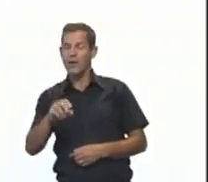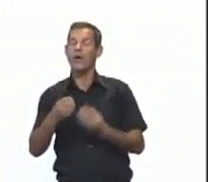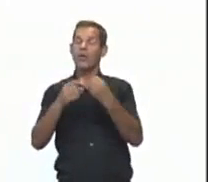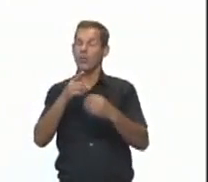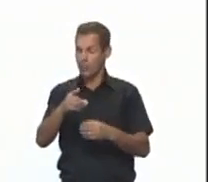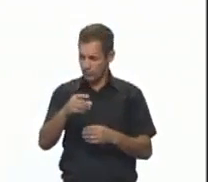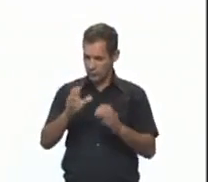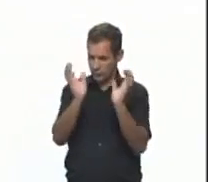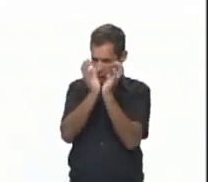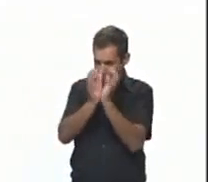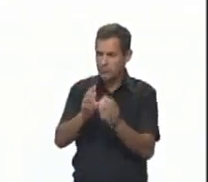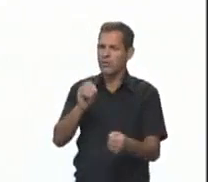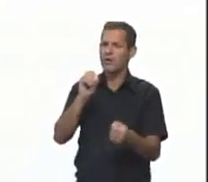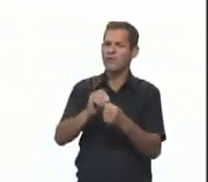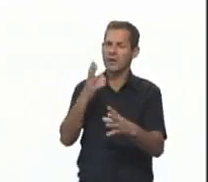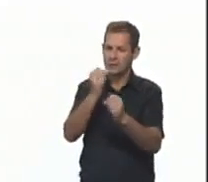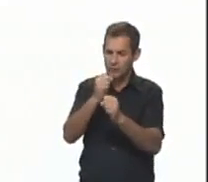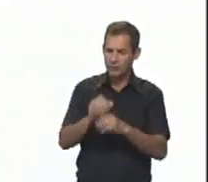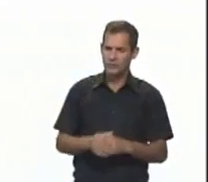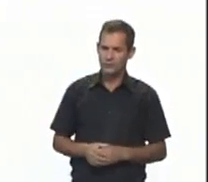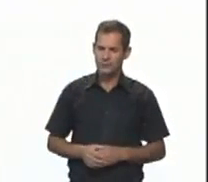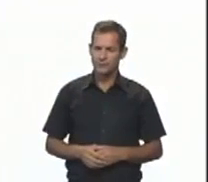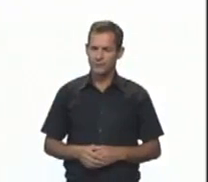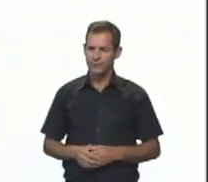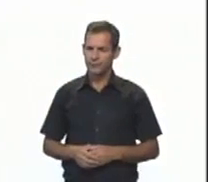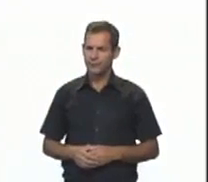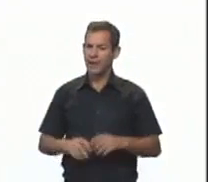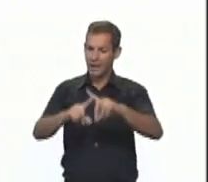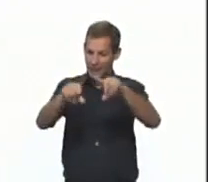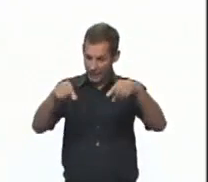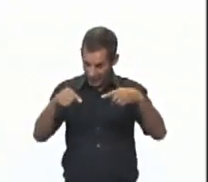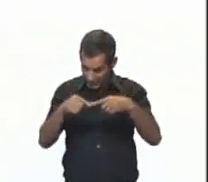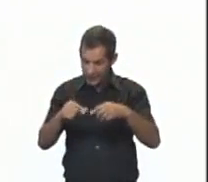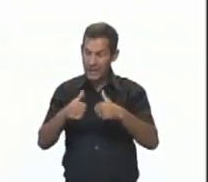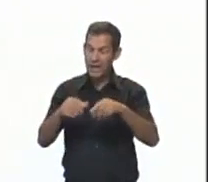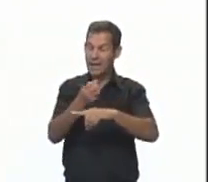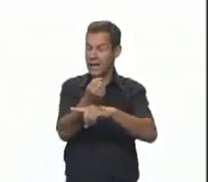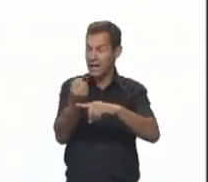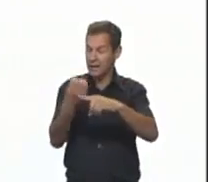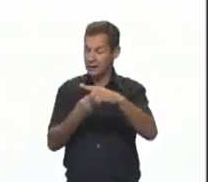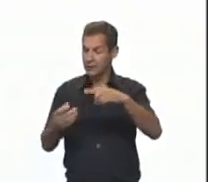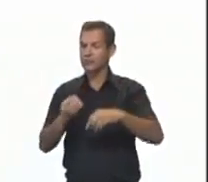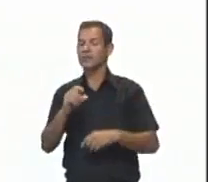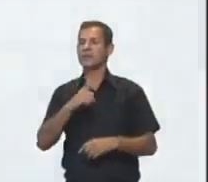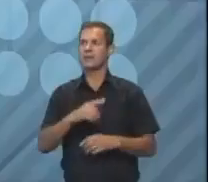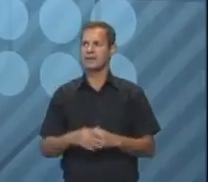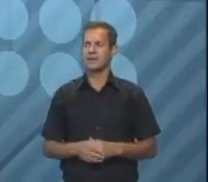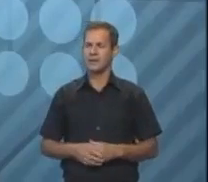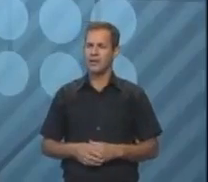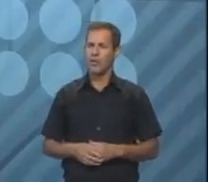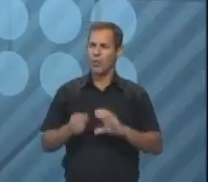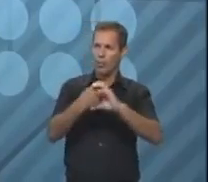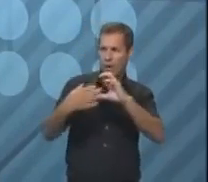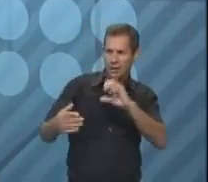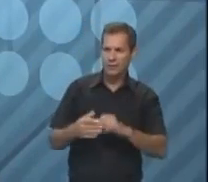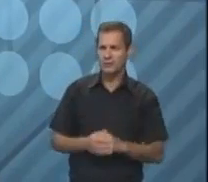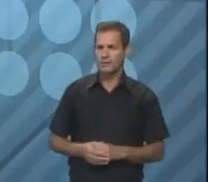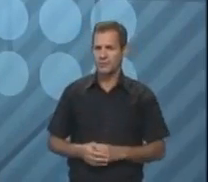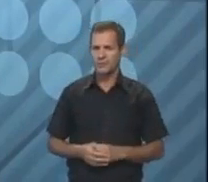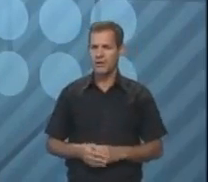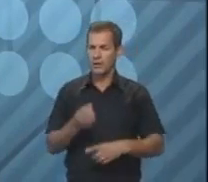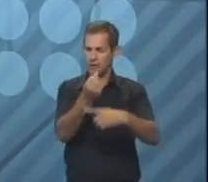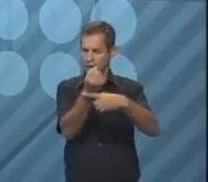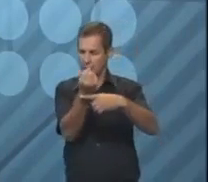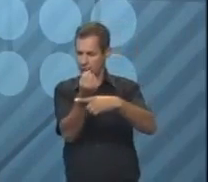Como você e sua equipe, então, farão o cálculo dessa área? Essa função ela é uma função que ela tem uma característica, É